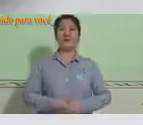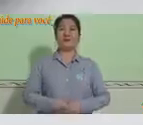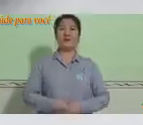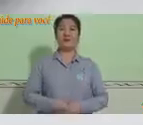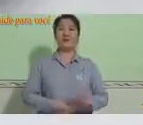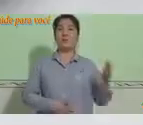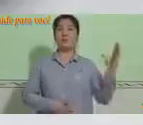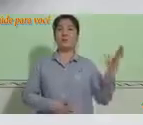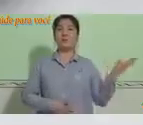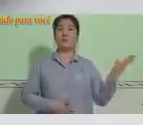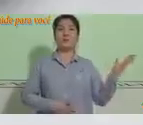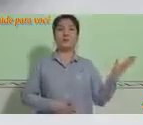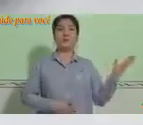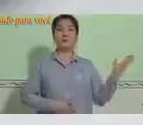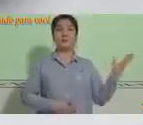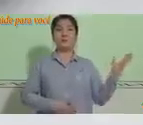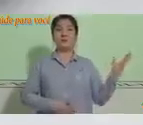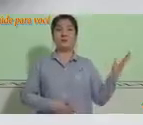repouso.